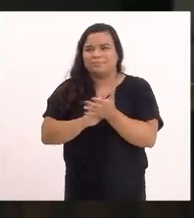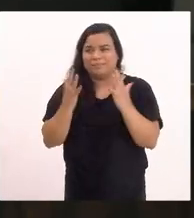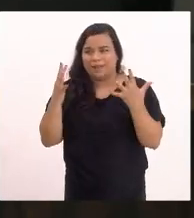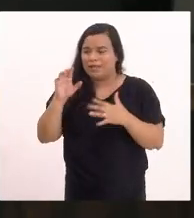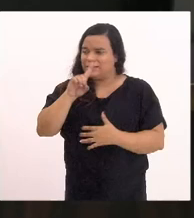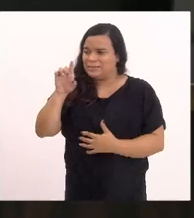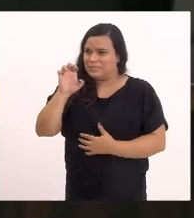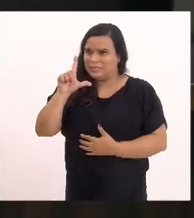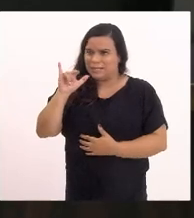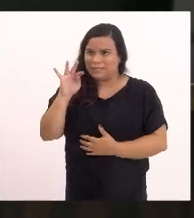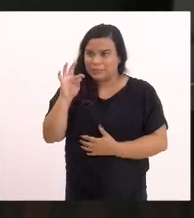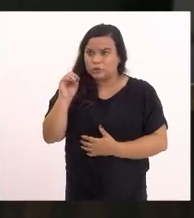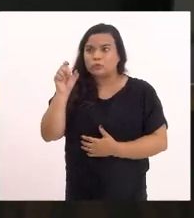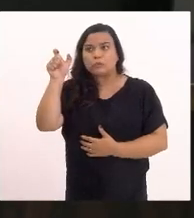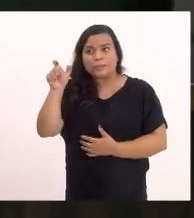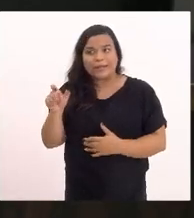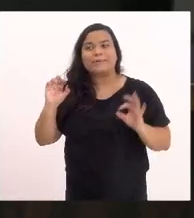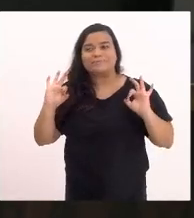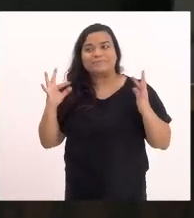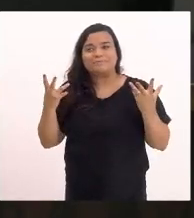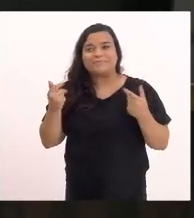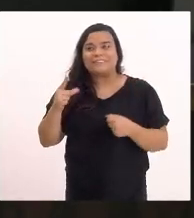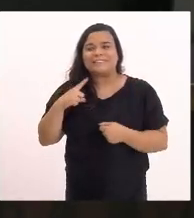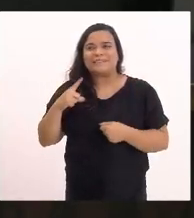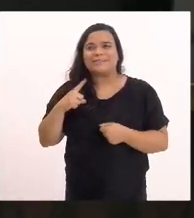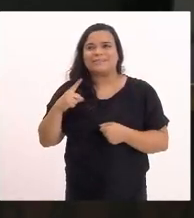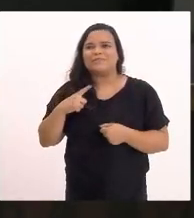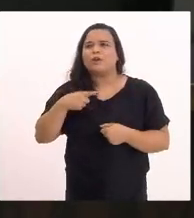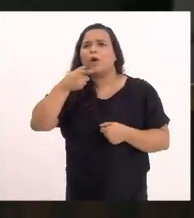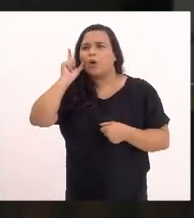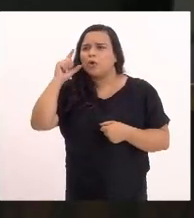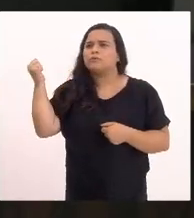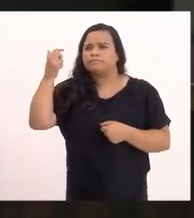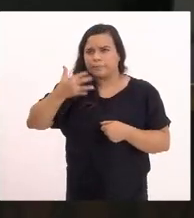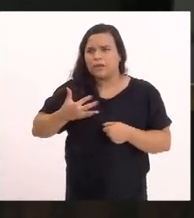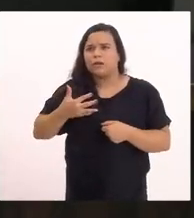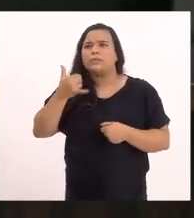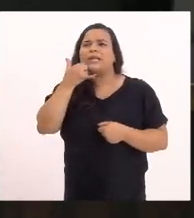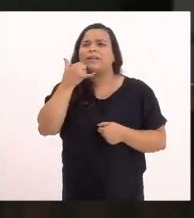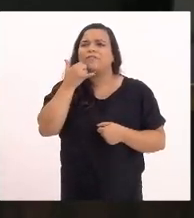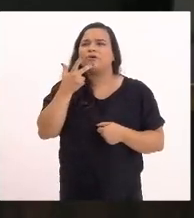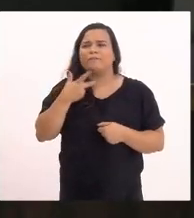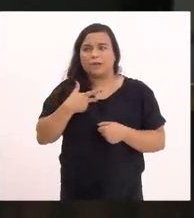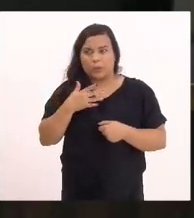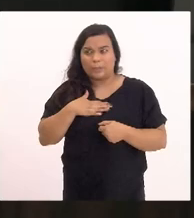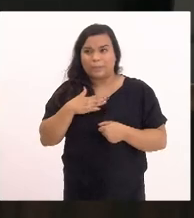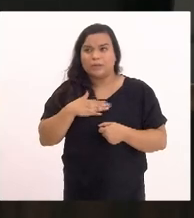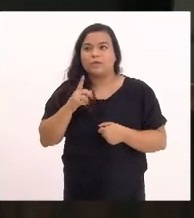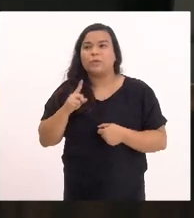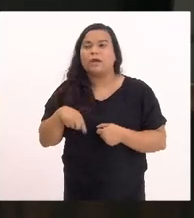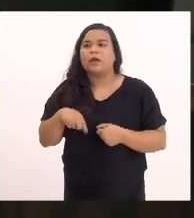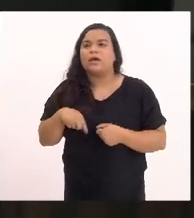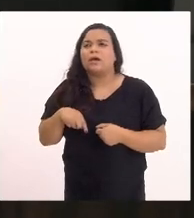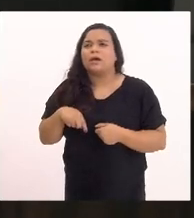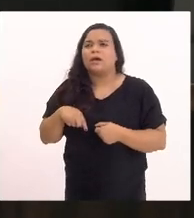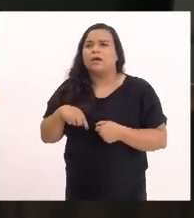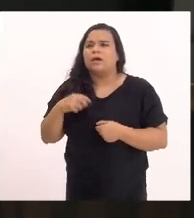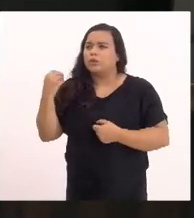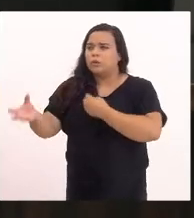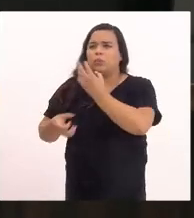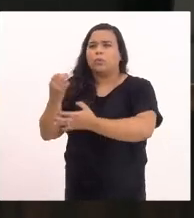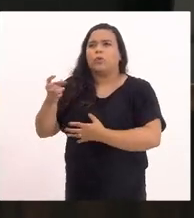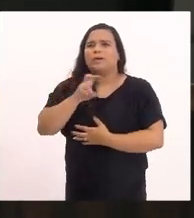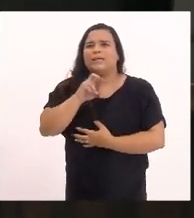Zelito teve um gesto muito bacana também, desde ontem estava falando comigo ao telefone, doou hoje quase 500 refeições,